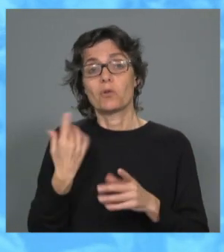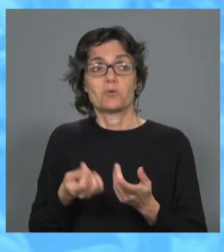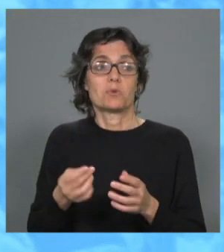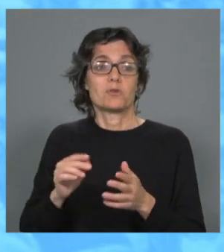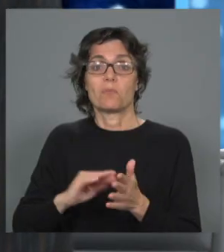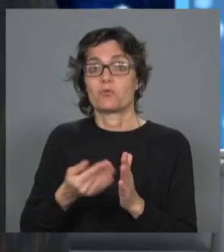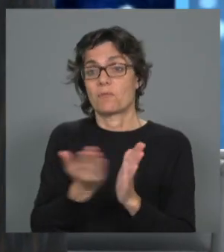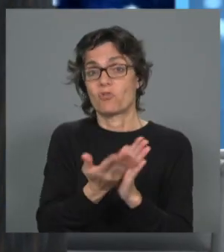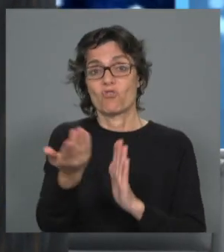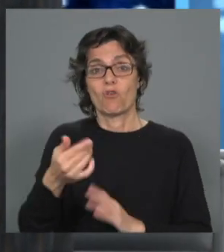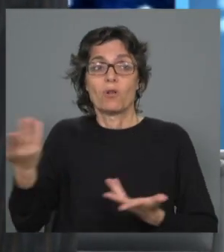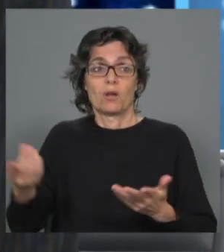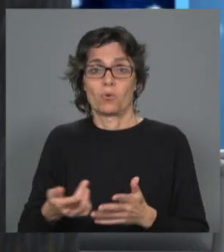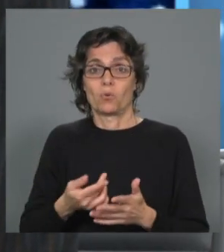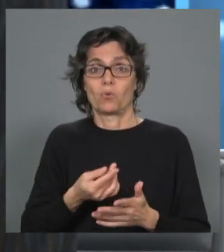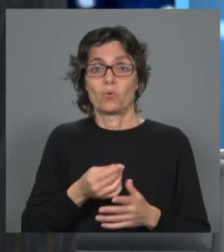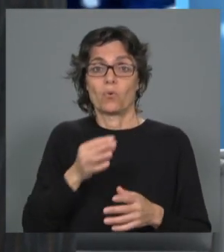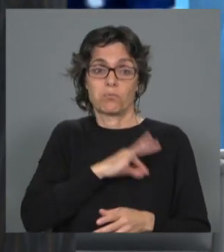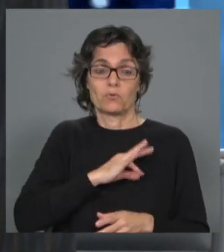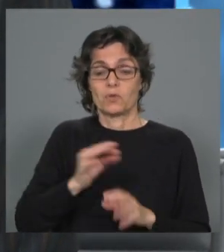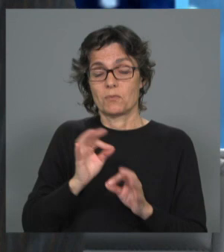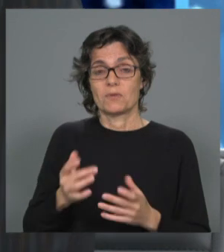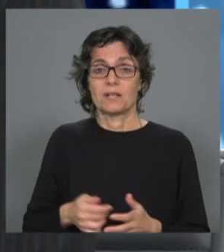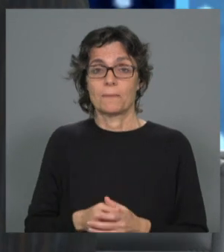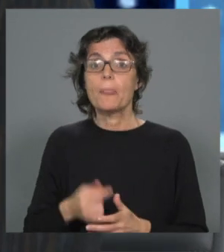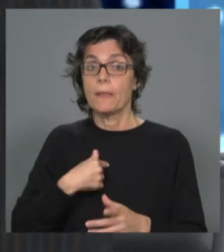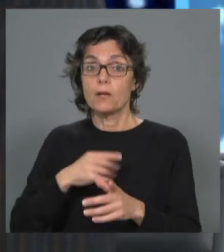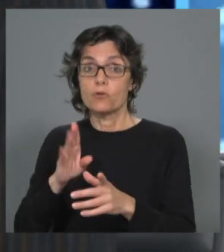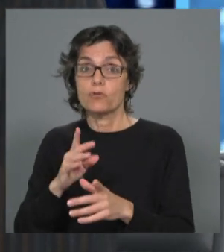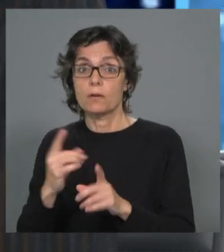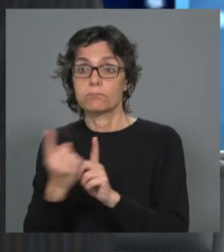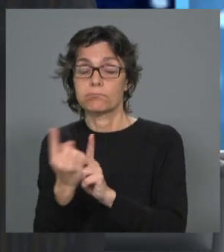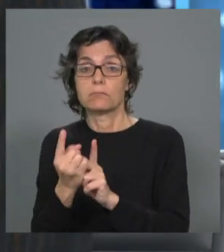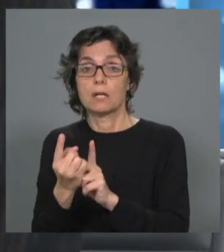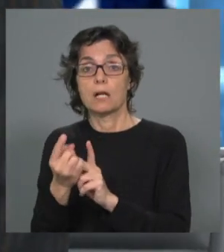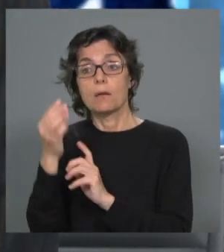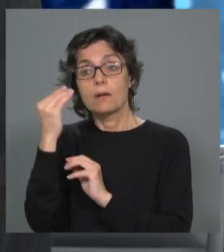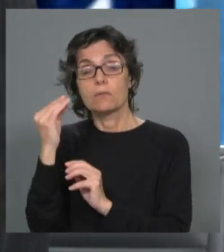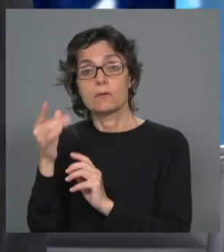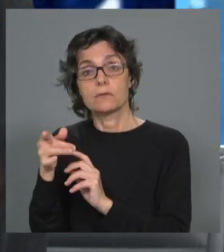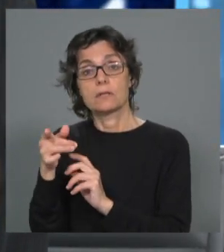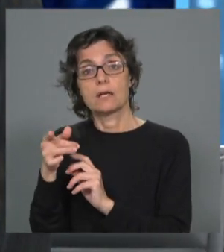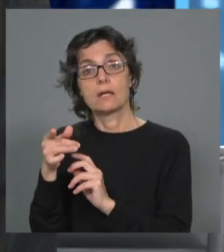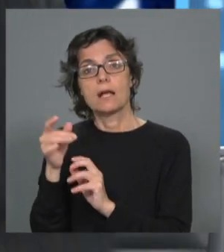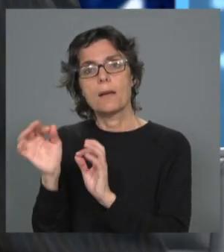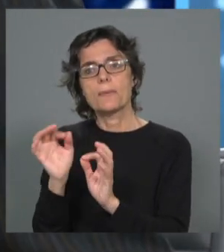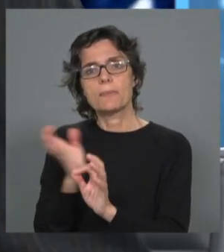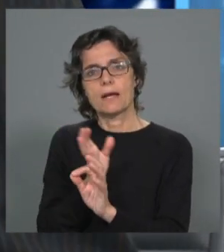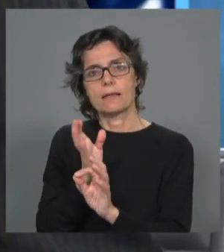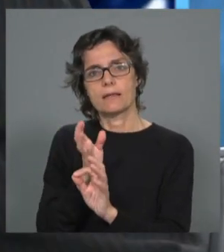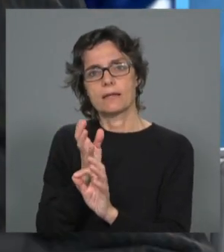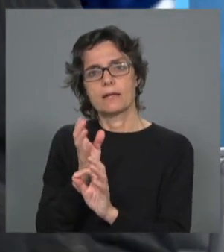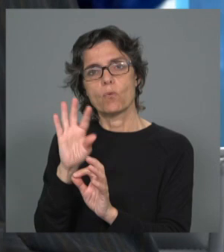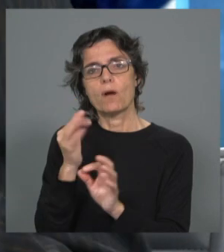muito tempo que criei a consulta de preparação para a reforma justamente por causa disso, para as pessoas conseguirem perceber a importância do que